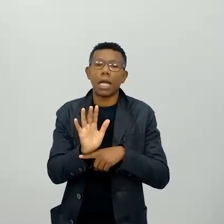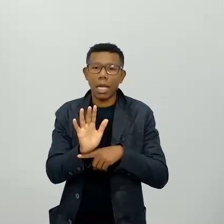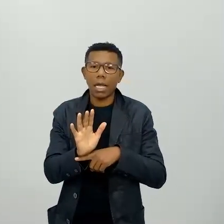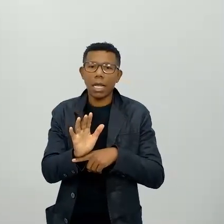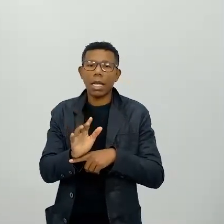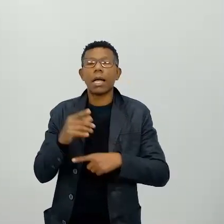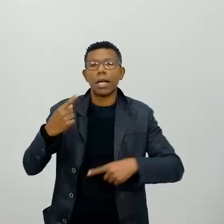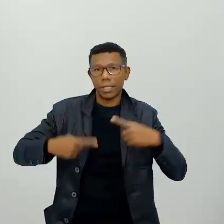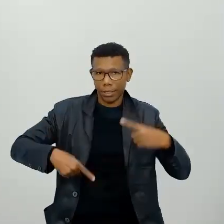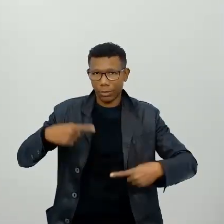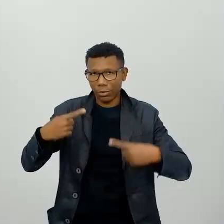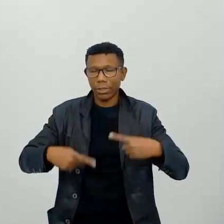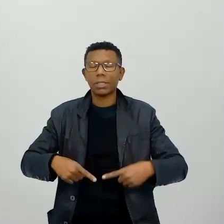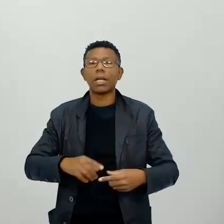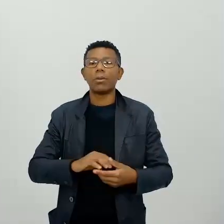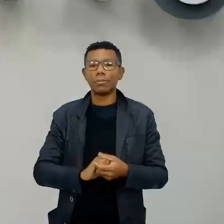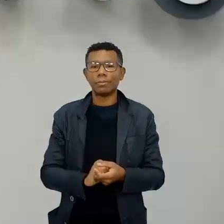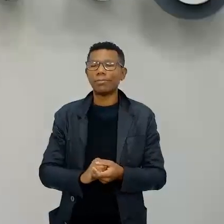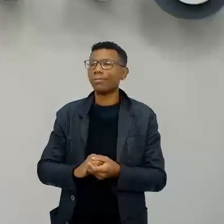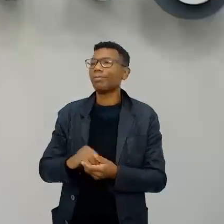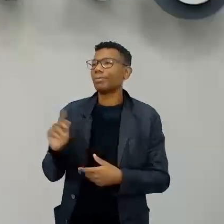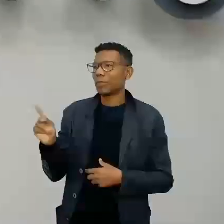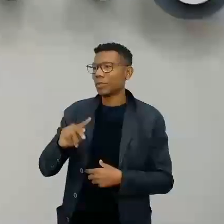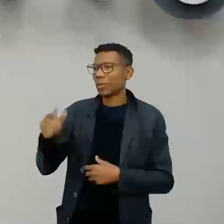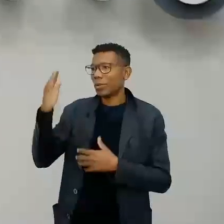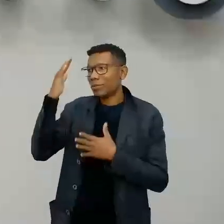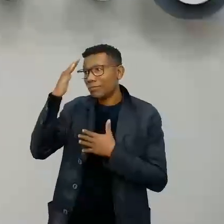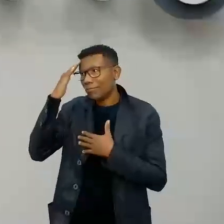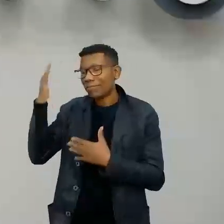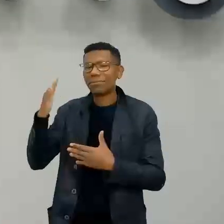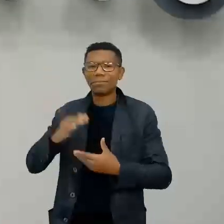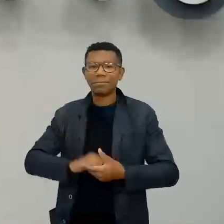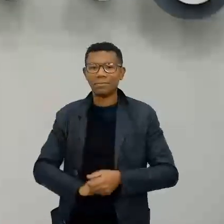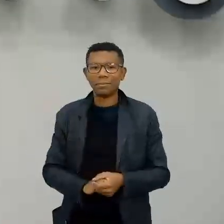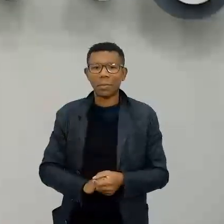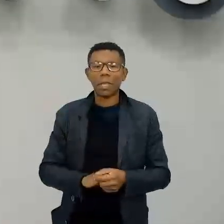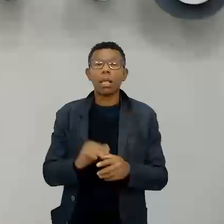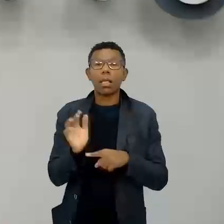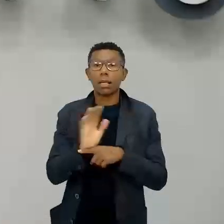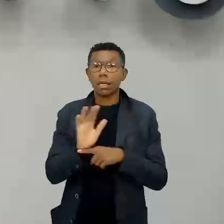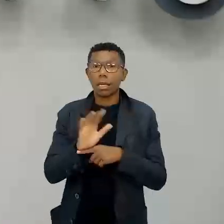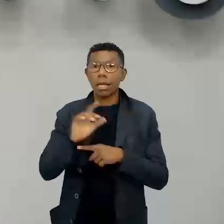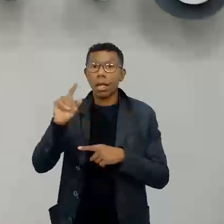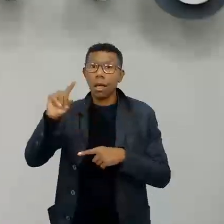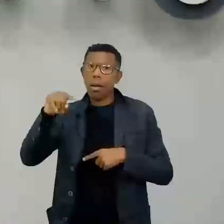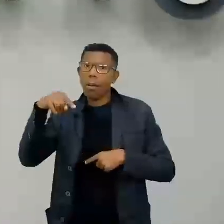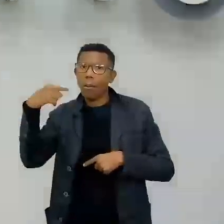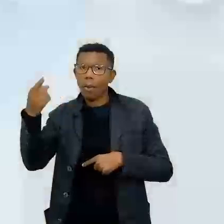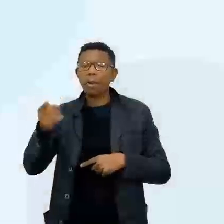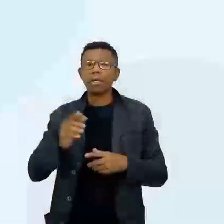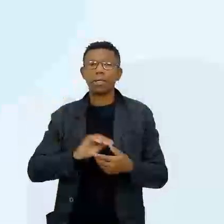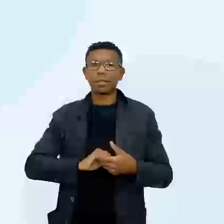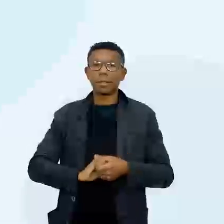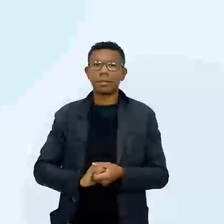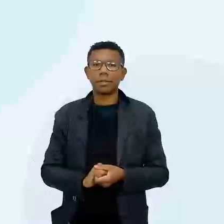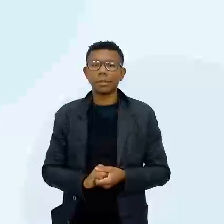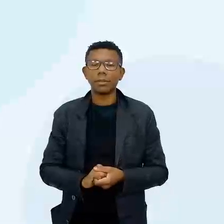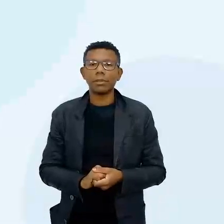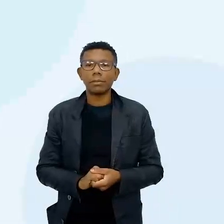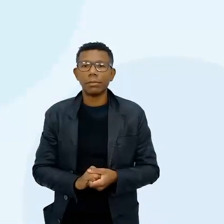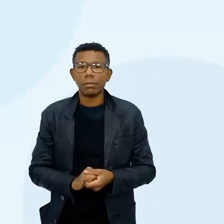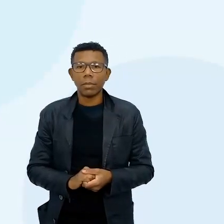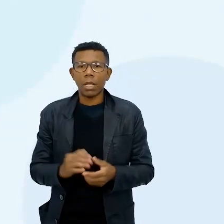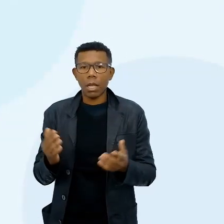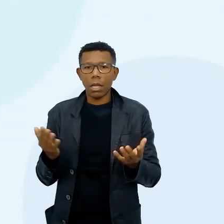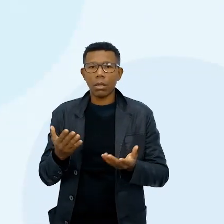para a discussão. Tá bom, obrigada, viu, professores? Então, próximo slide, por favor. Então,